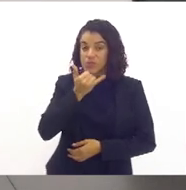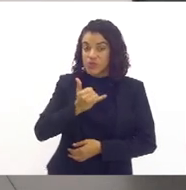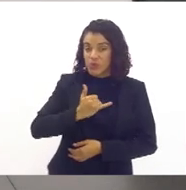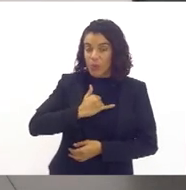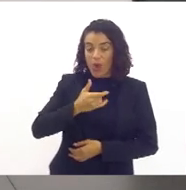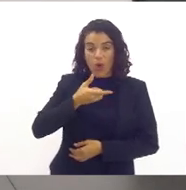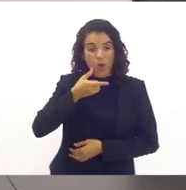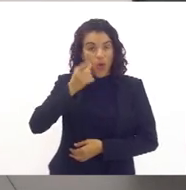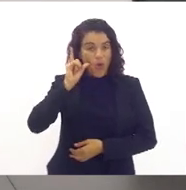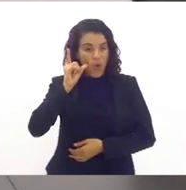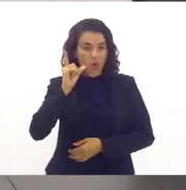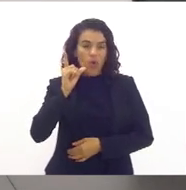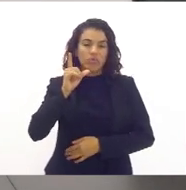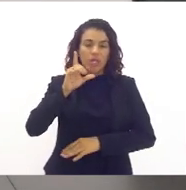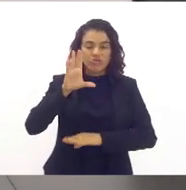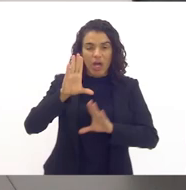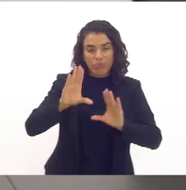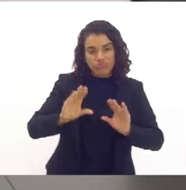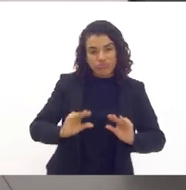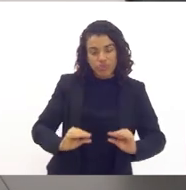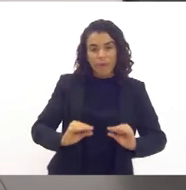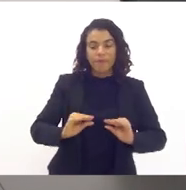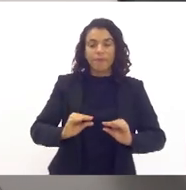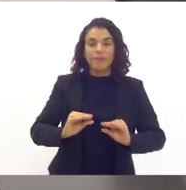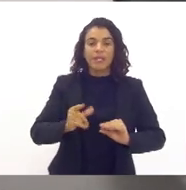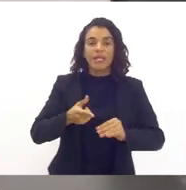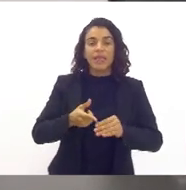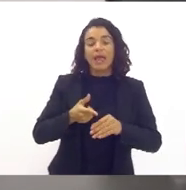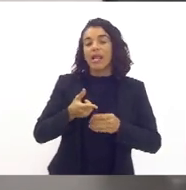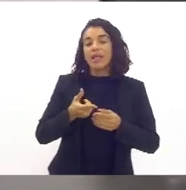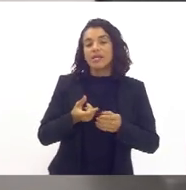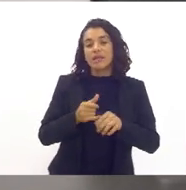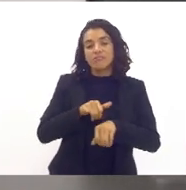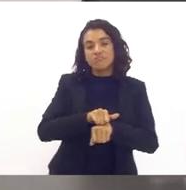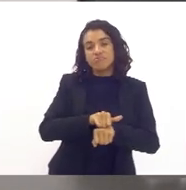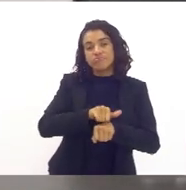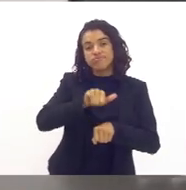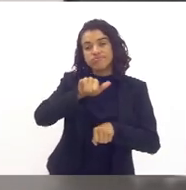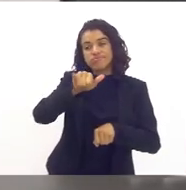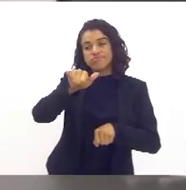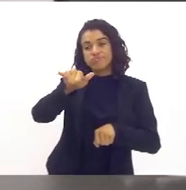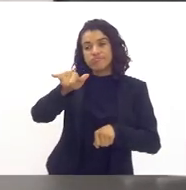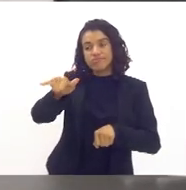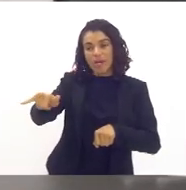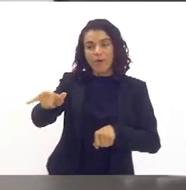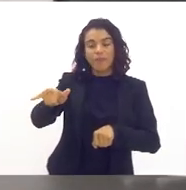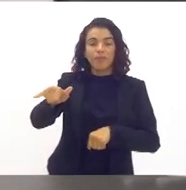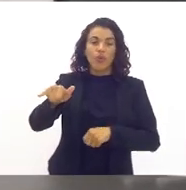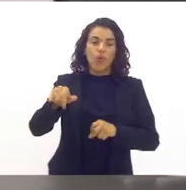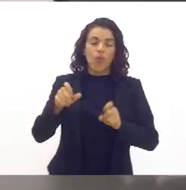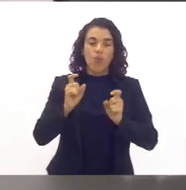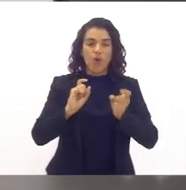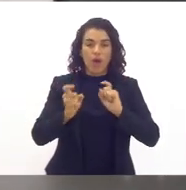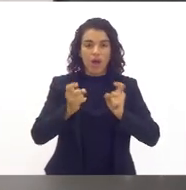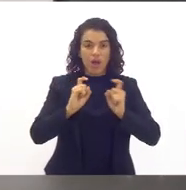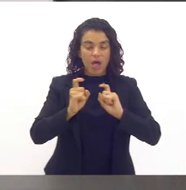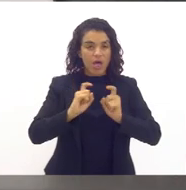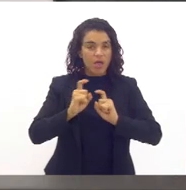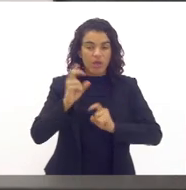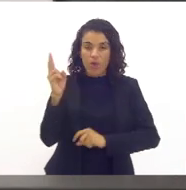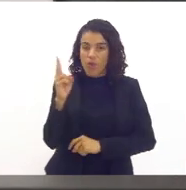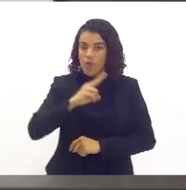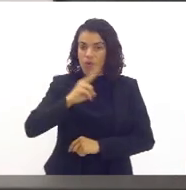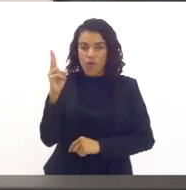Ontem, no final do dia, que ele estaria embarcando agora de manhã para uma reunião